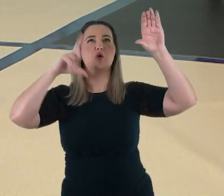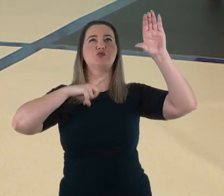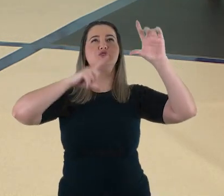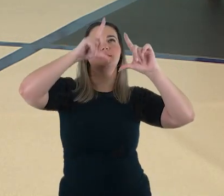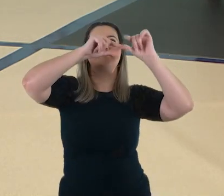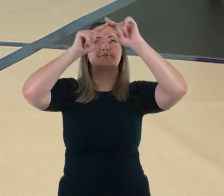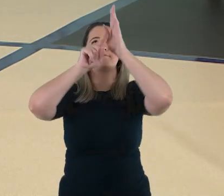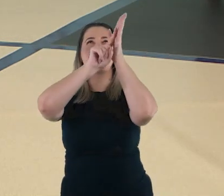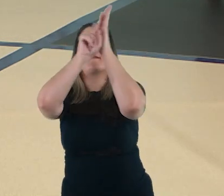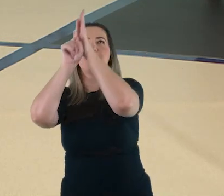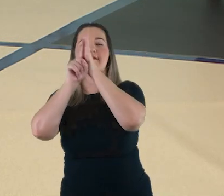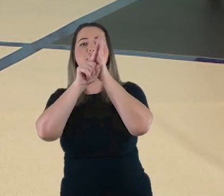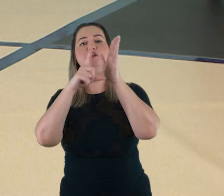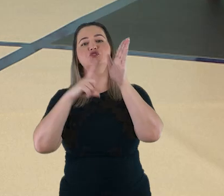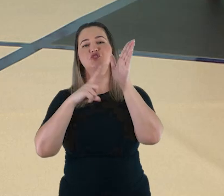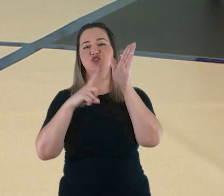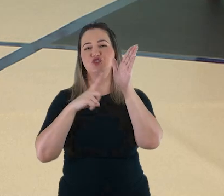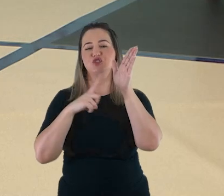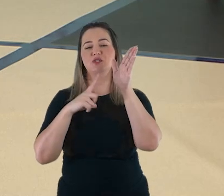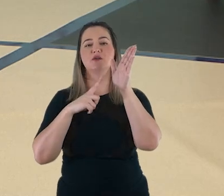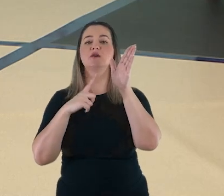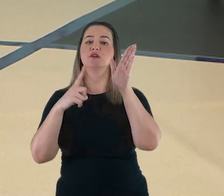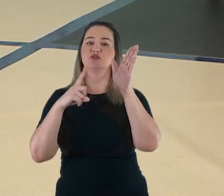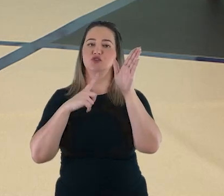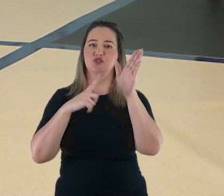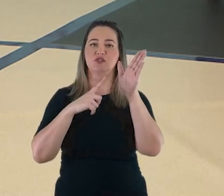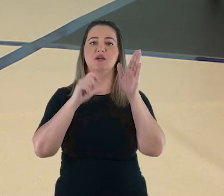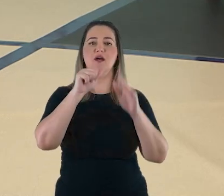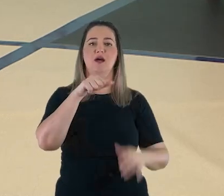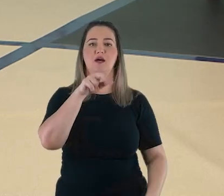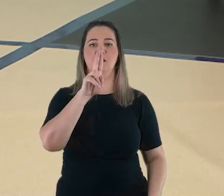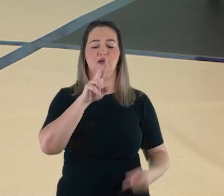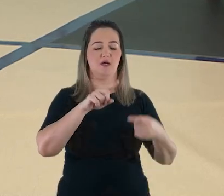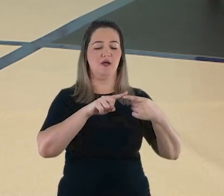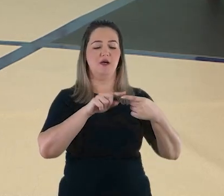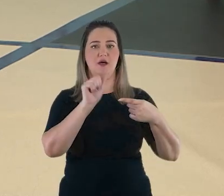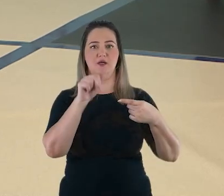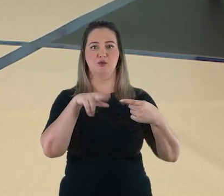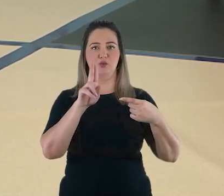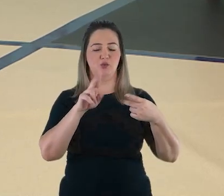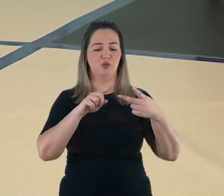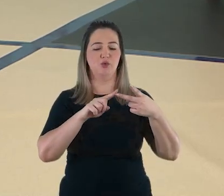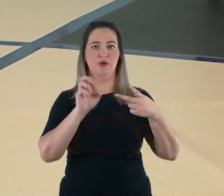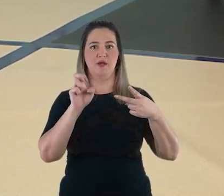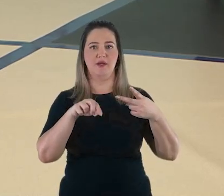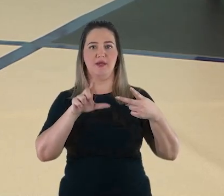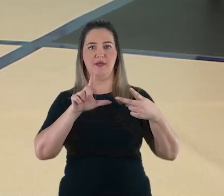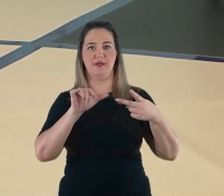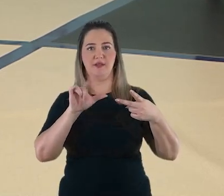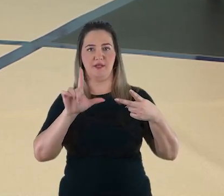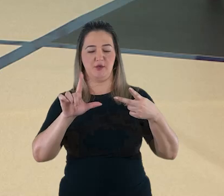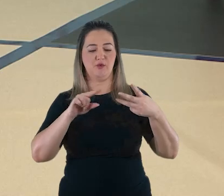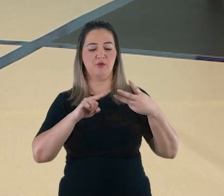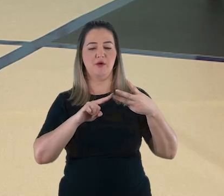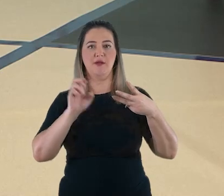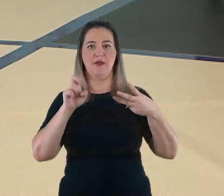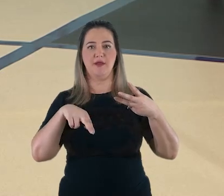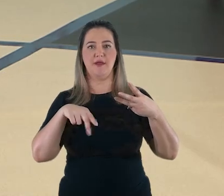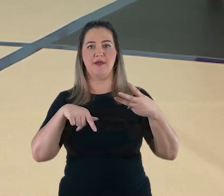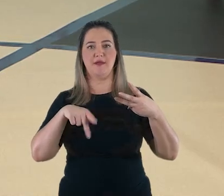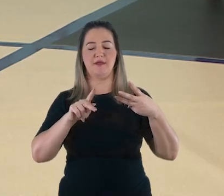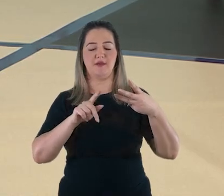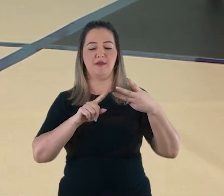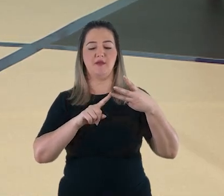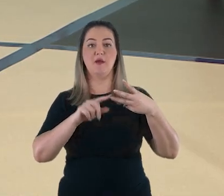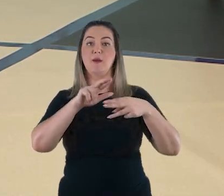tríade cósmica de Deus, que seria formada por Anu, Enlil e Enki. Daí a importância mística do